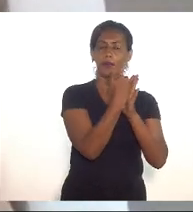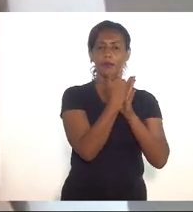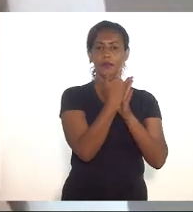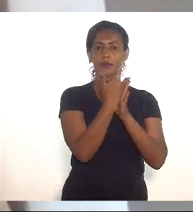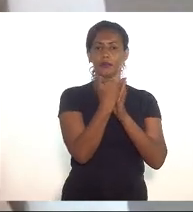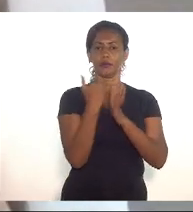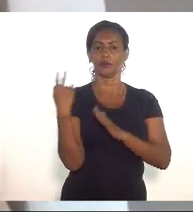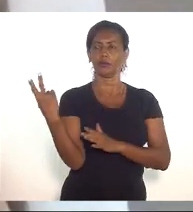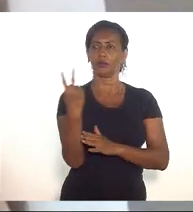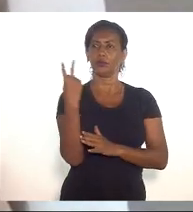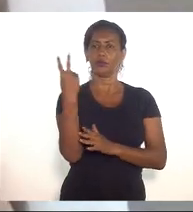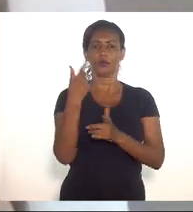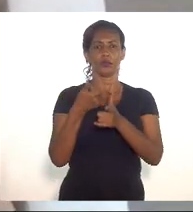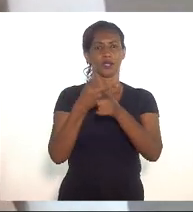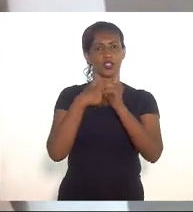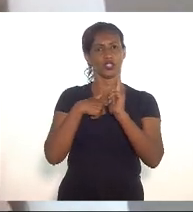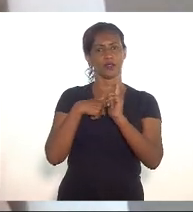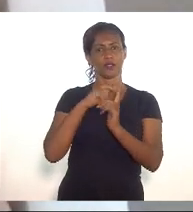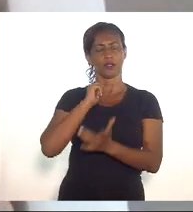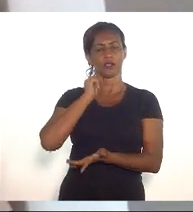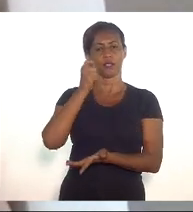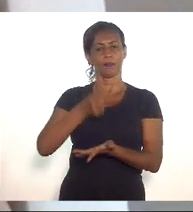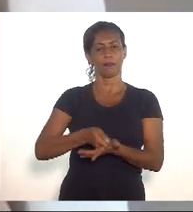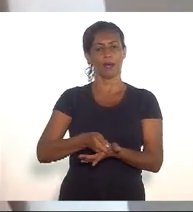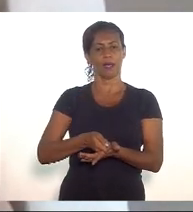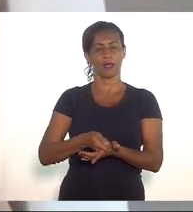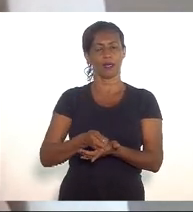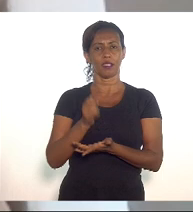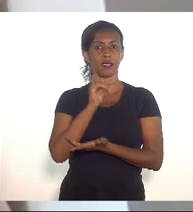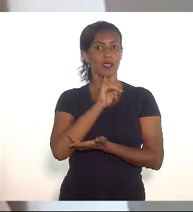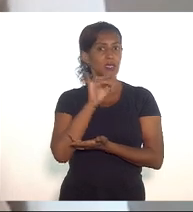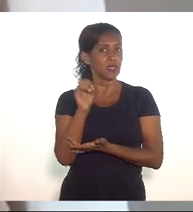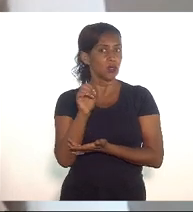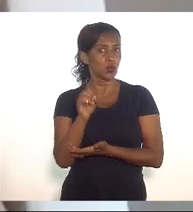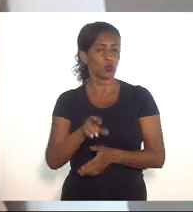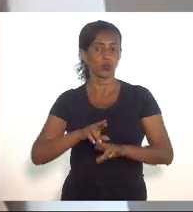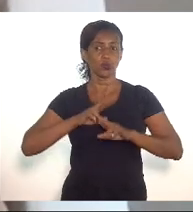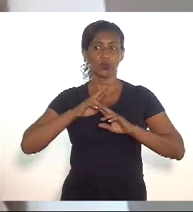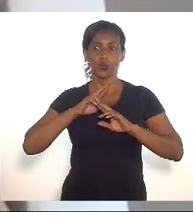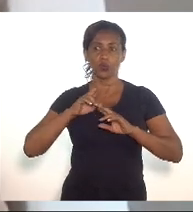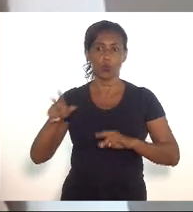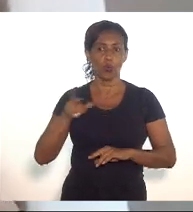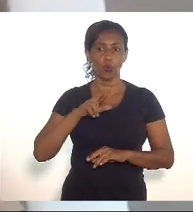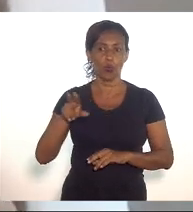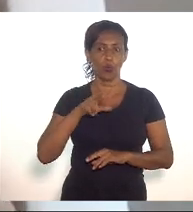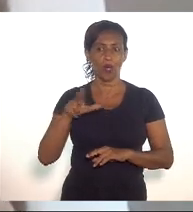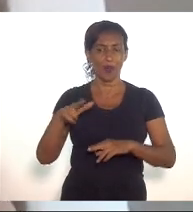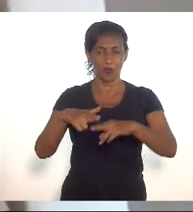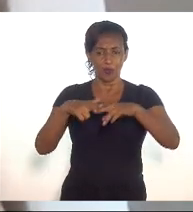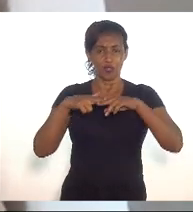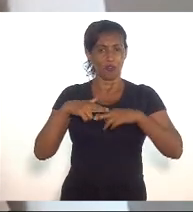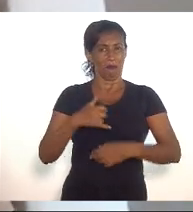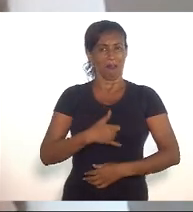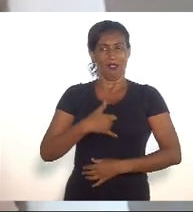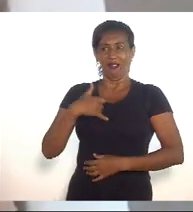um aumento no valor da dívida a ser paga. Isso não é, entenda bem, isso não é motivo de